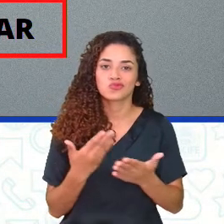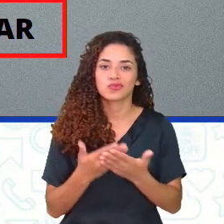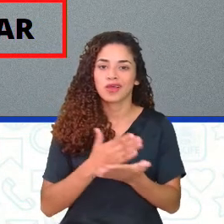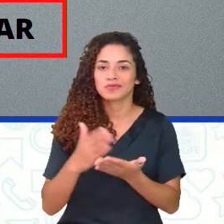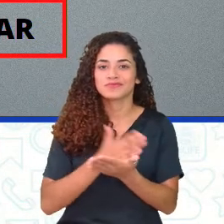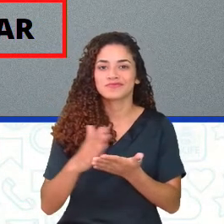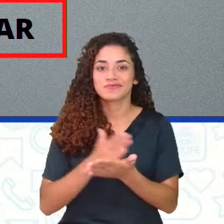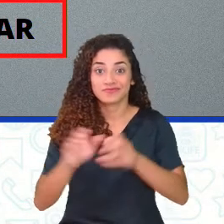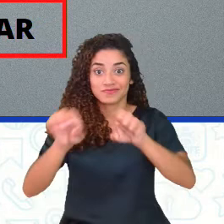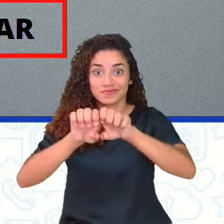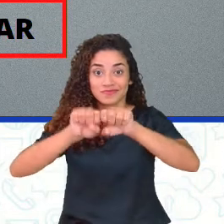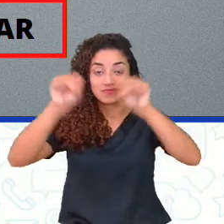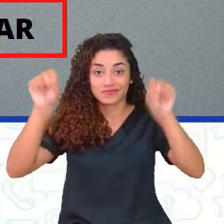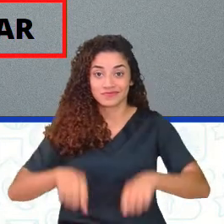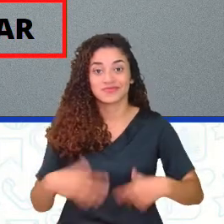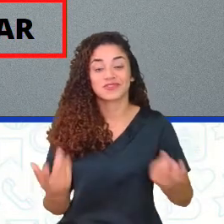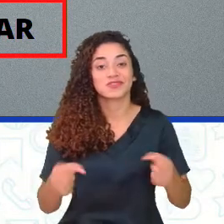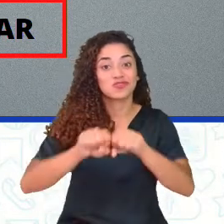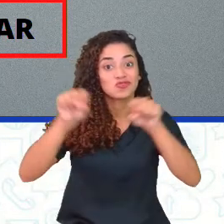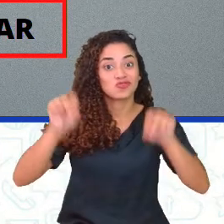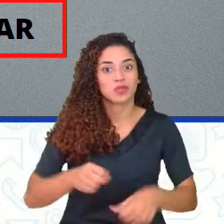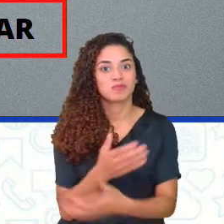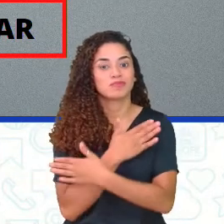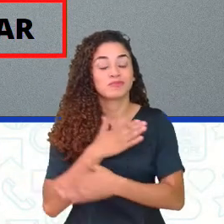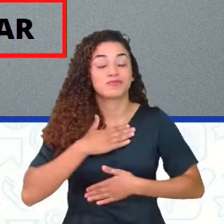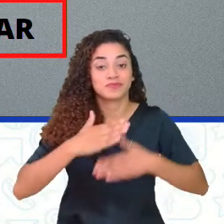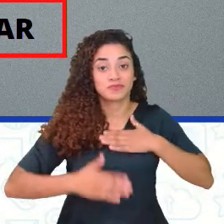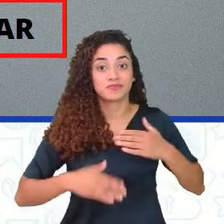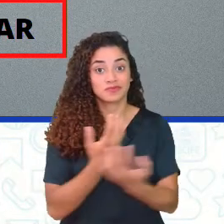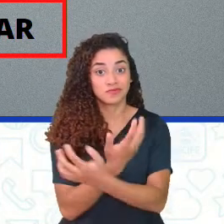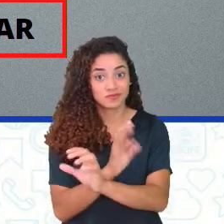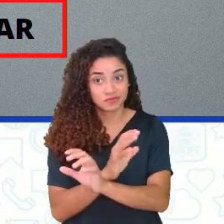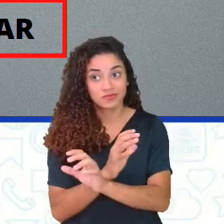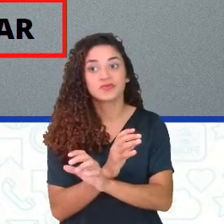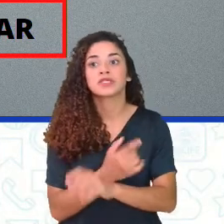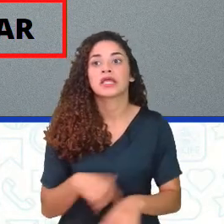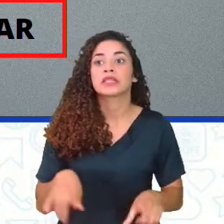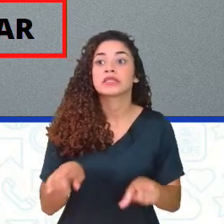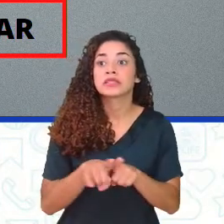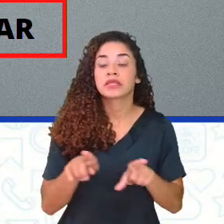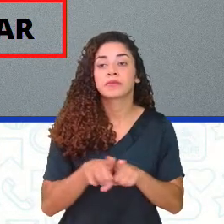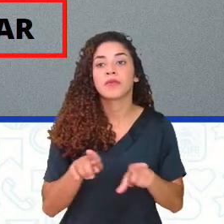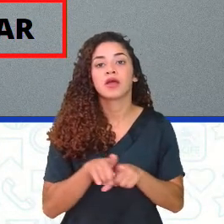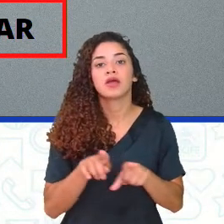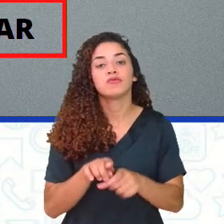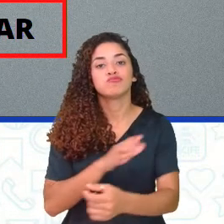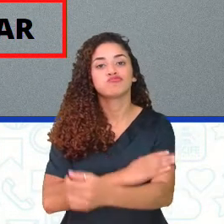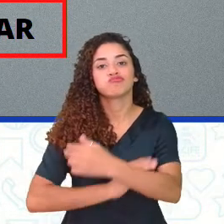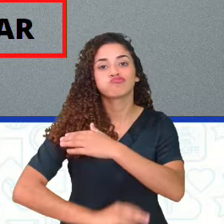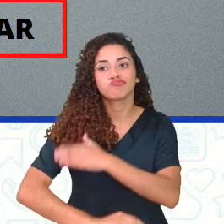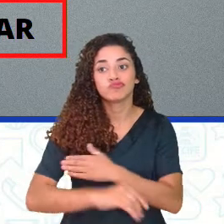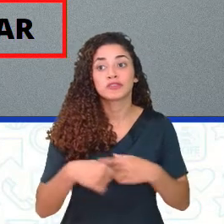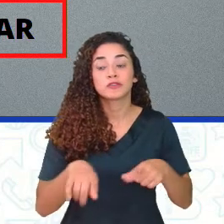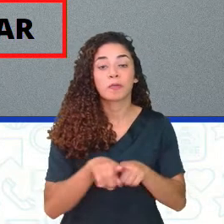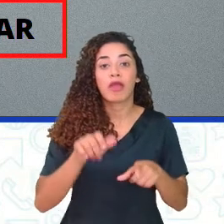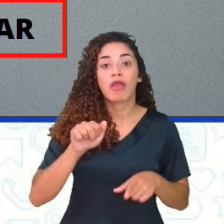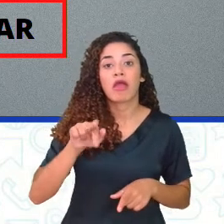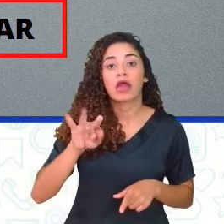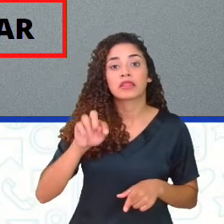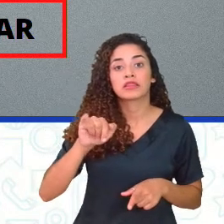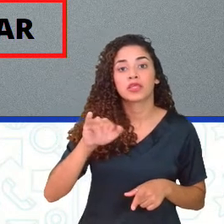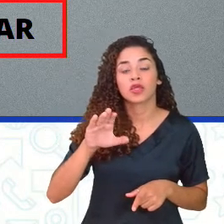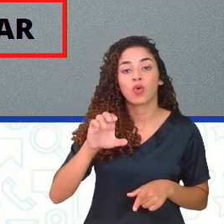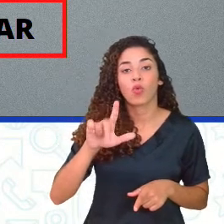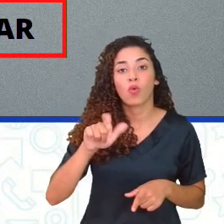O sistema esquelético, o sistema muscular e o sistema articular. Mas para hoje, a setinha está levando só